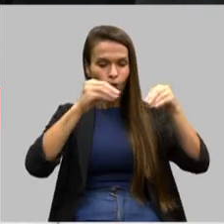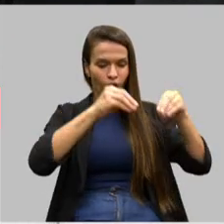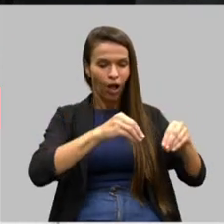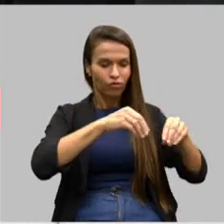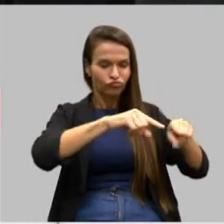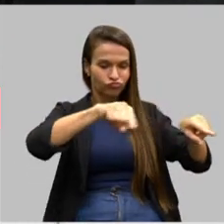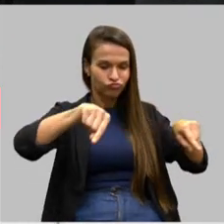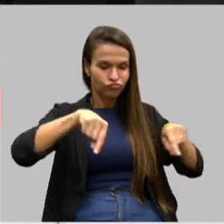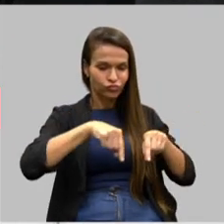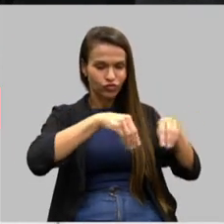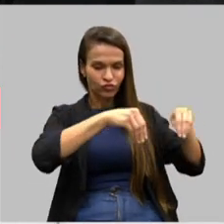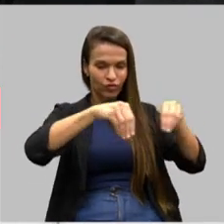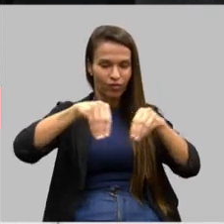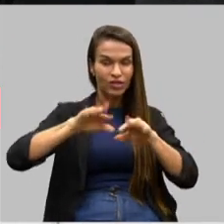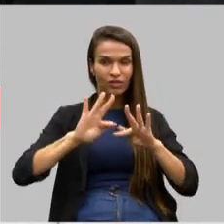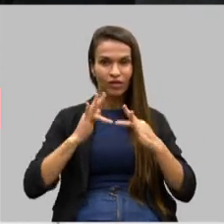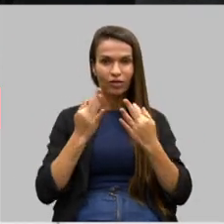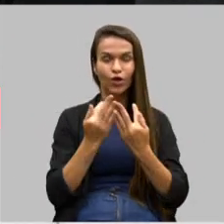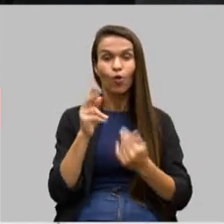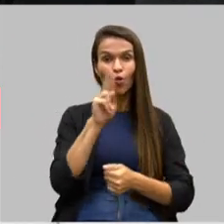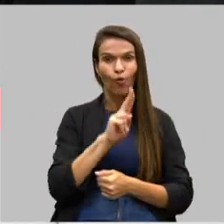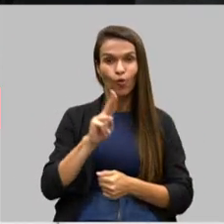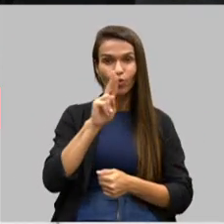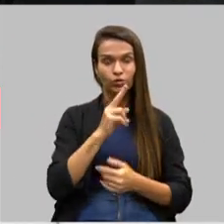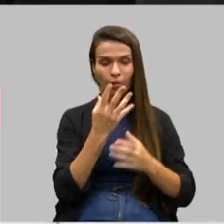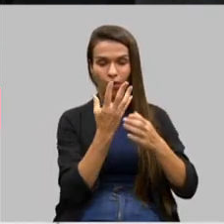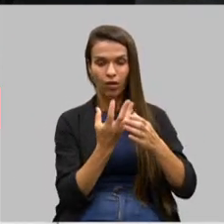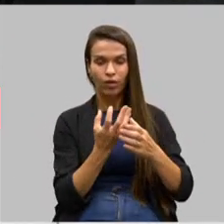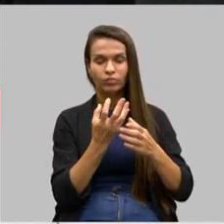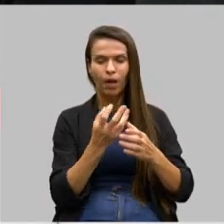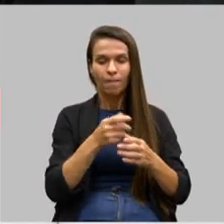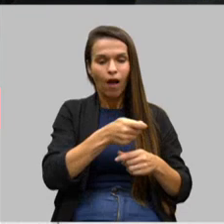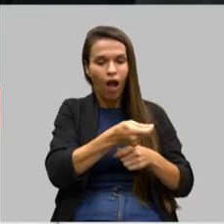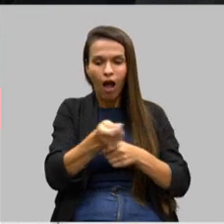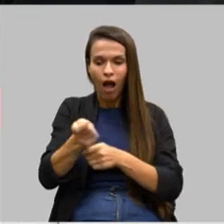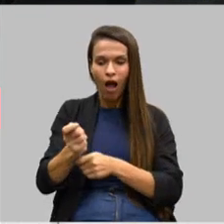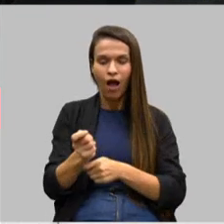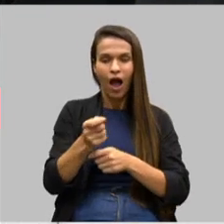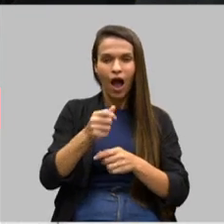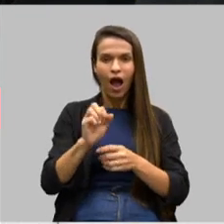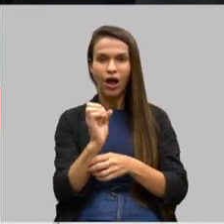E aí as famílias fazem uso para irrigar as plantas, para irrigar os quintais